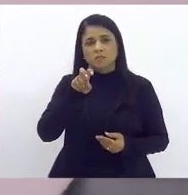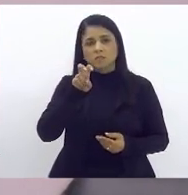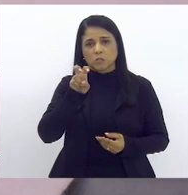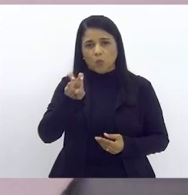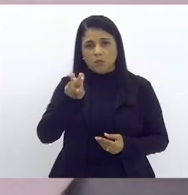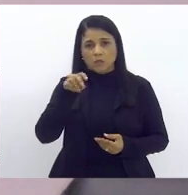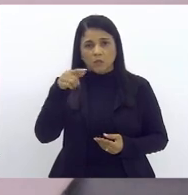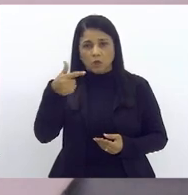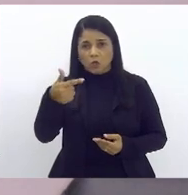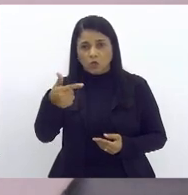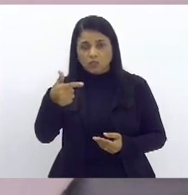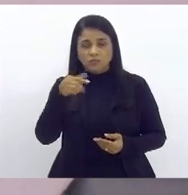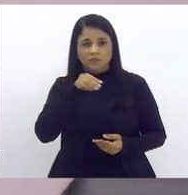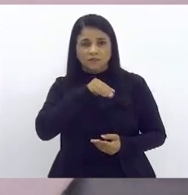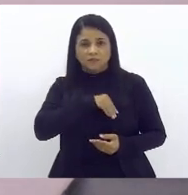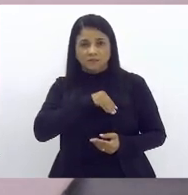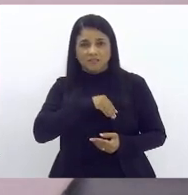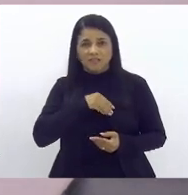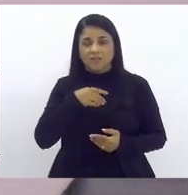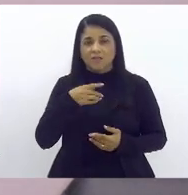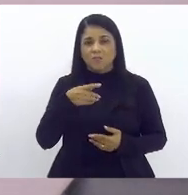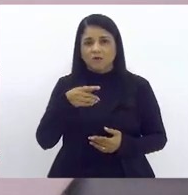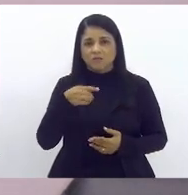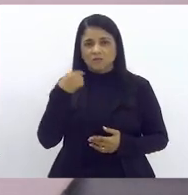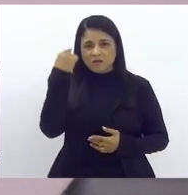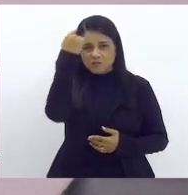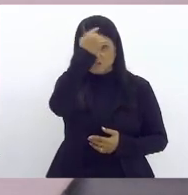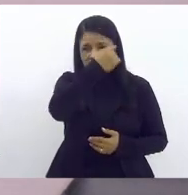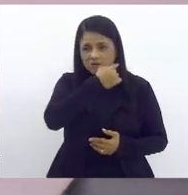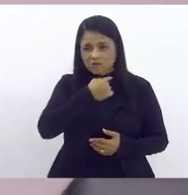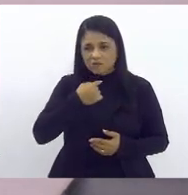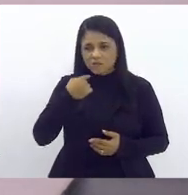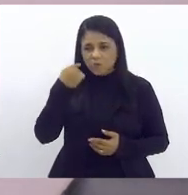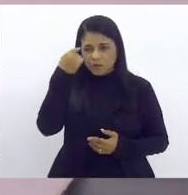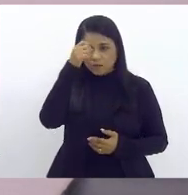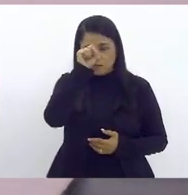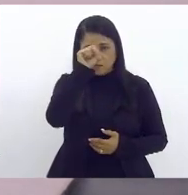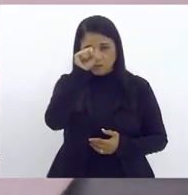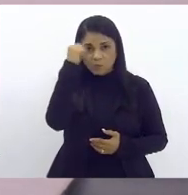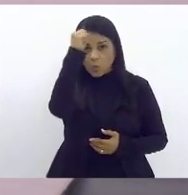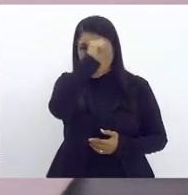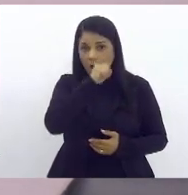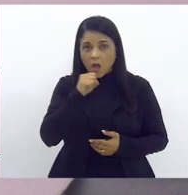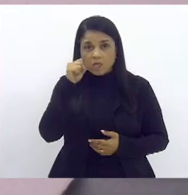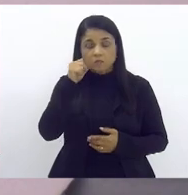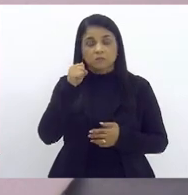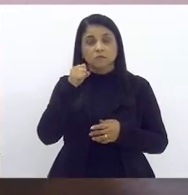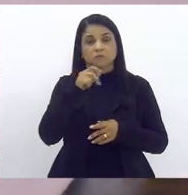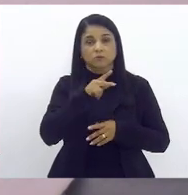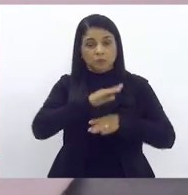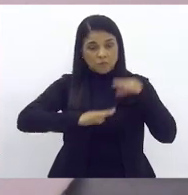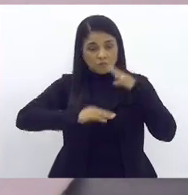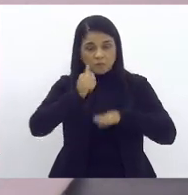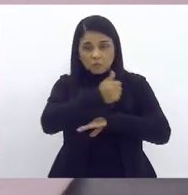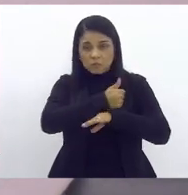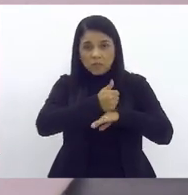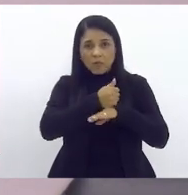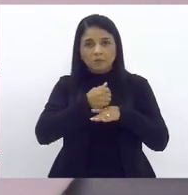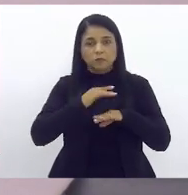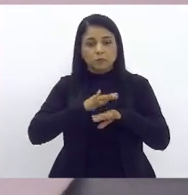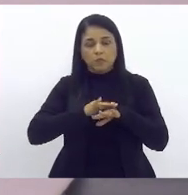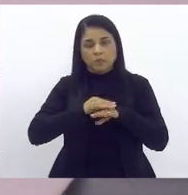horas. As auxiliares estão adoecendo dentro das creches e não temos diálogos, não temos